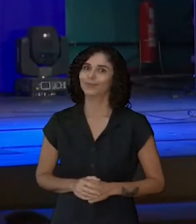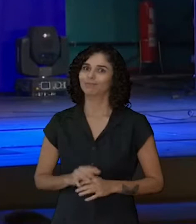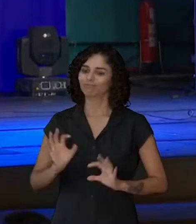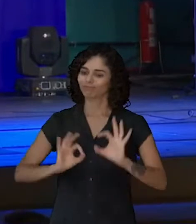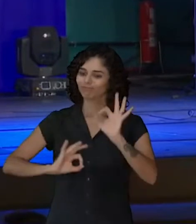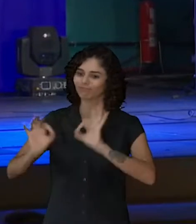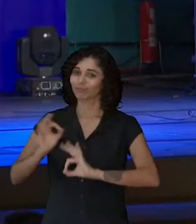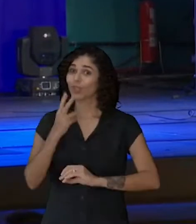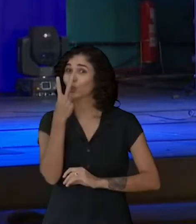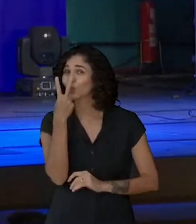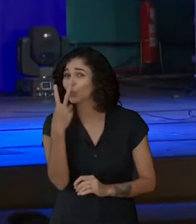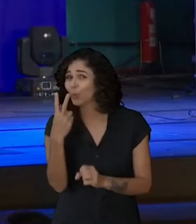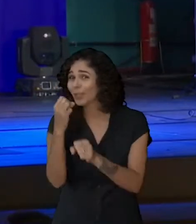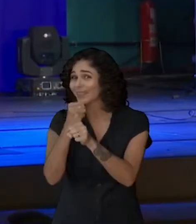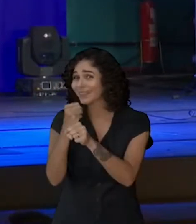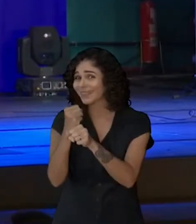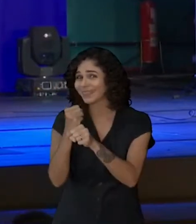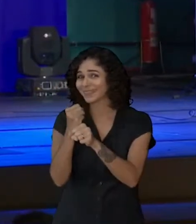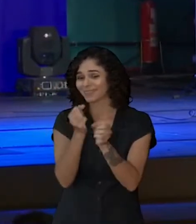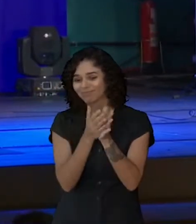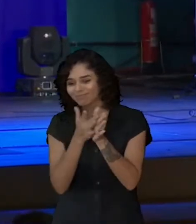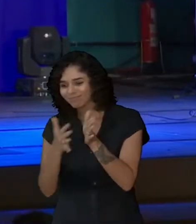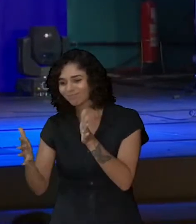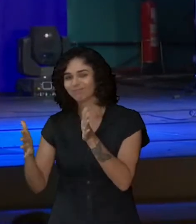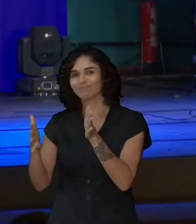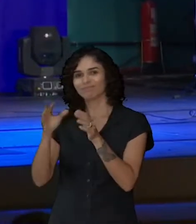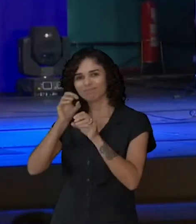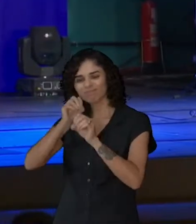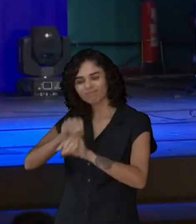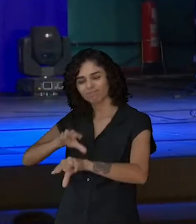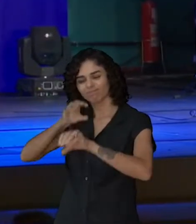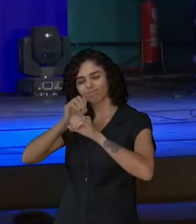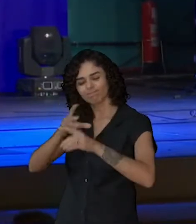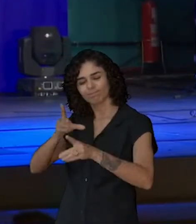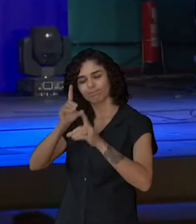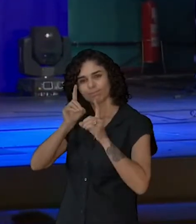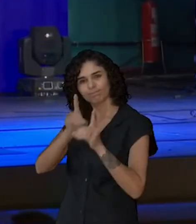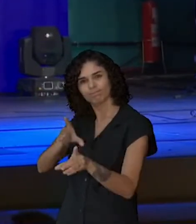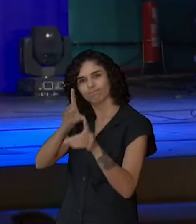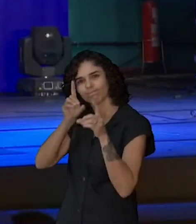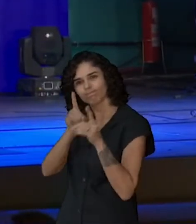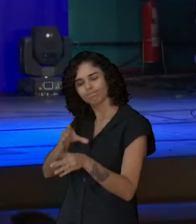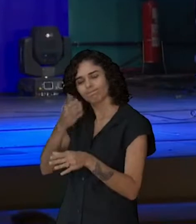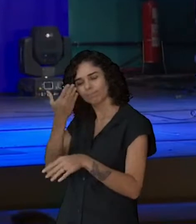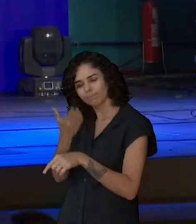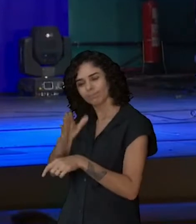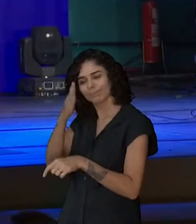2 anos, ele fica ensinando, discipulando, treinando,